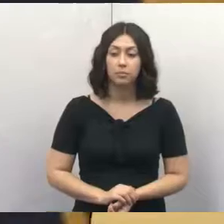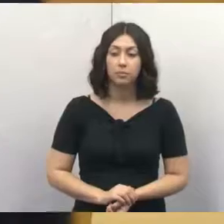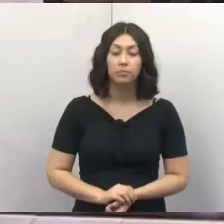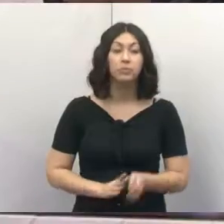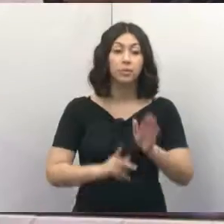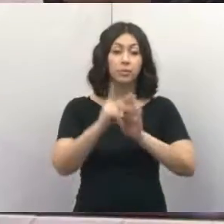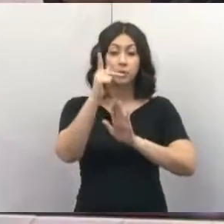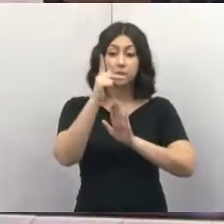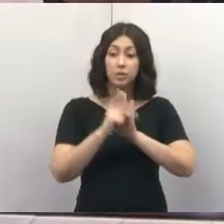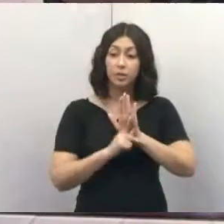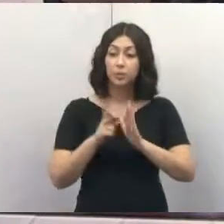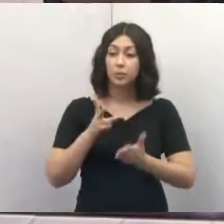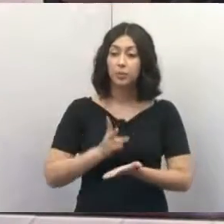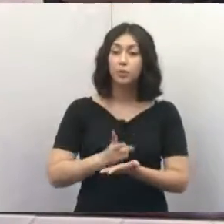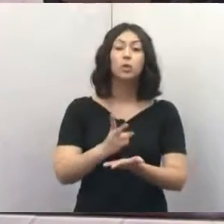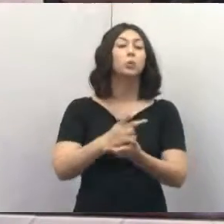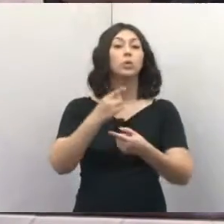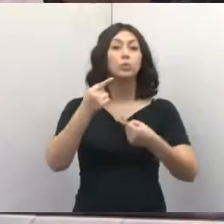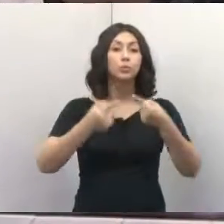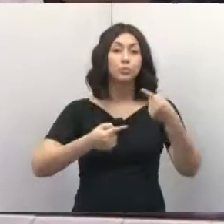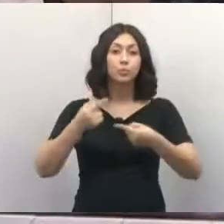O projeto continua em discussão.